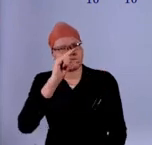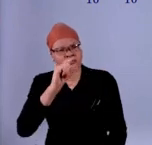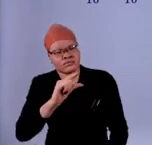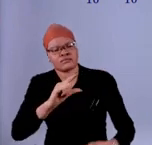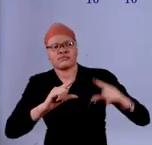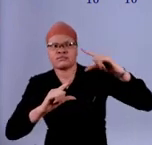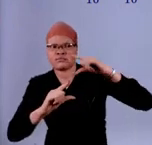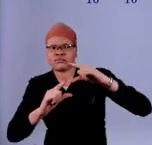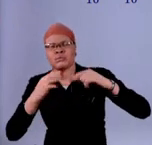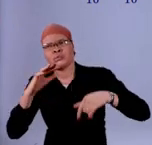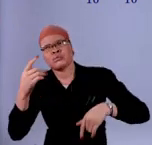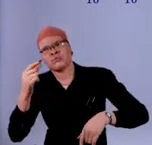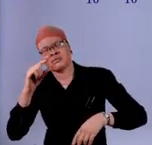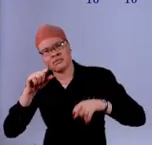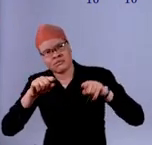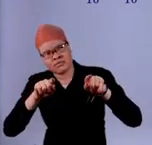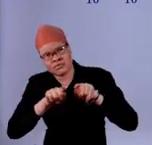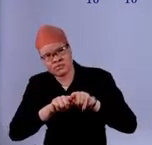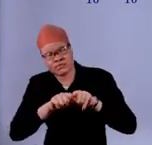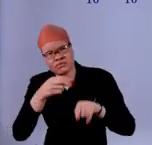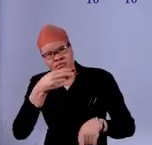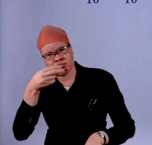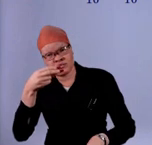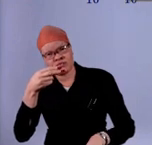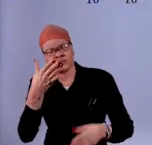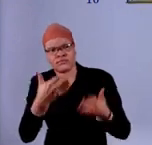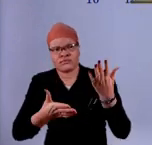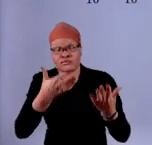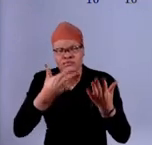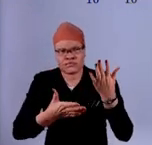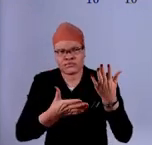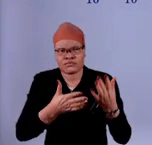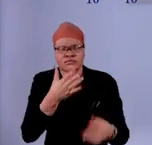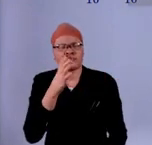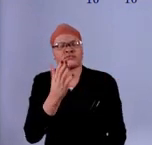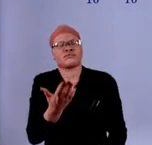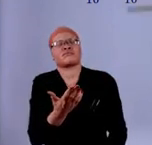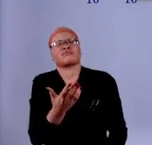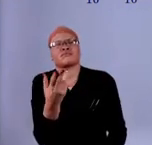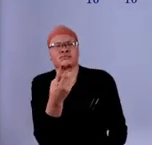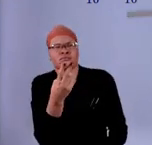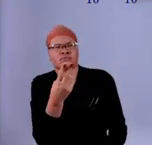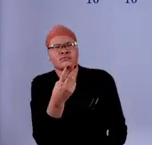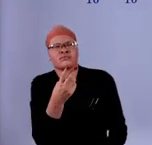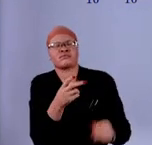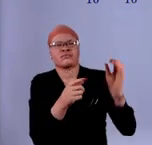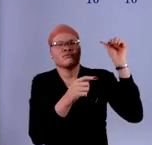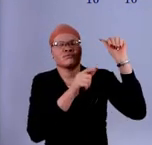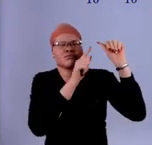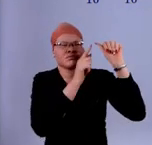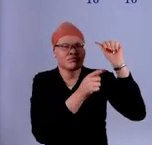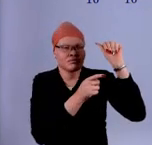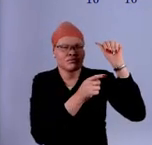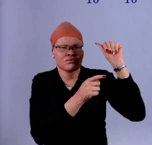menor aqui maior do que ou igual comparar temos Aline a essas duas figuras